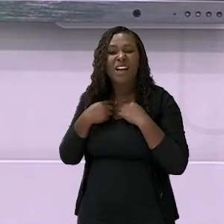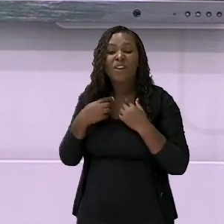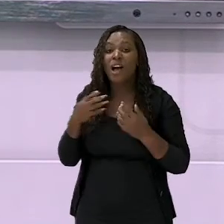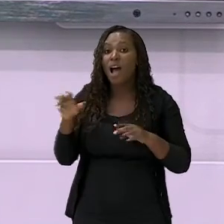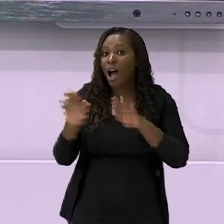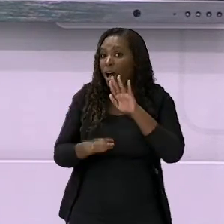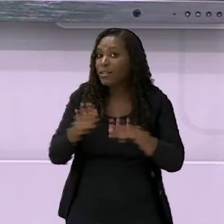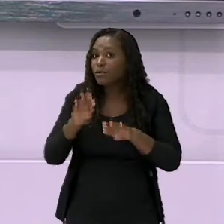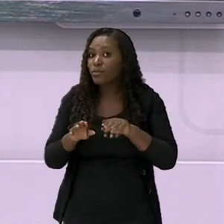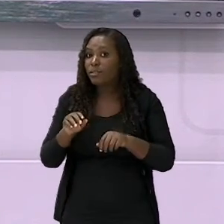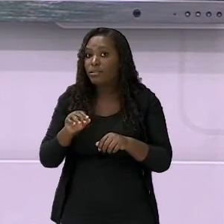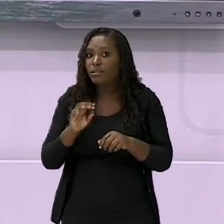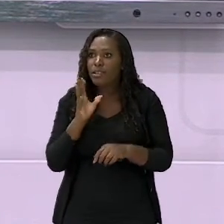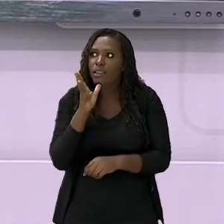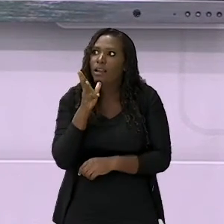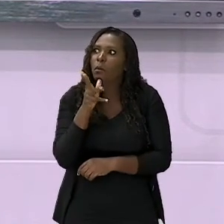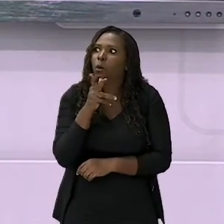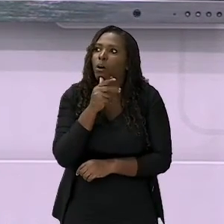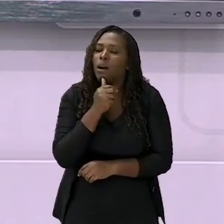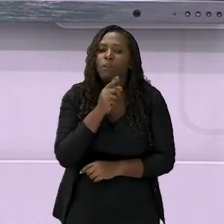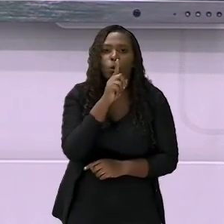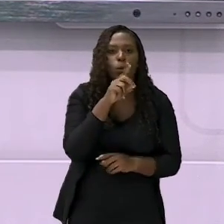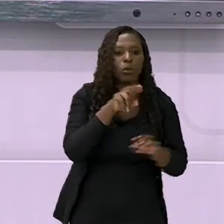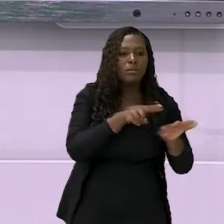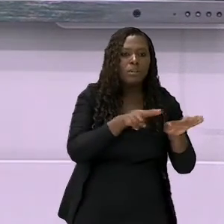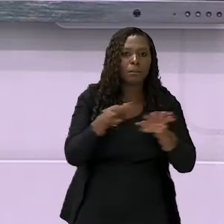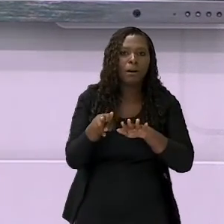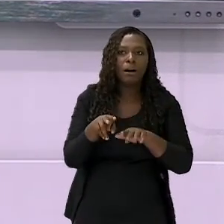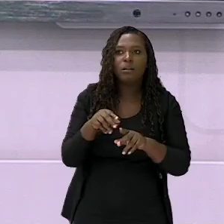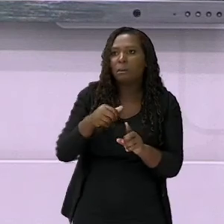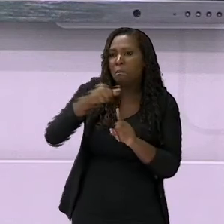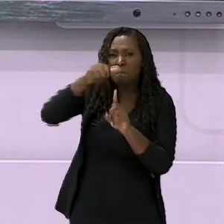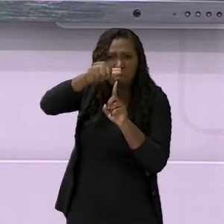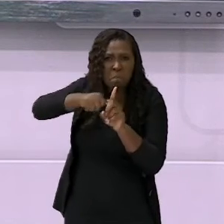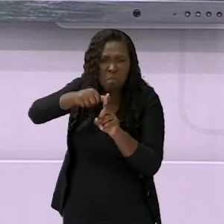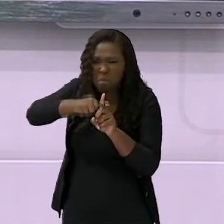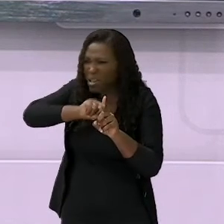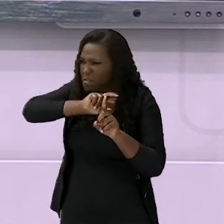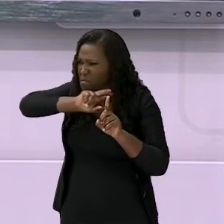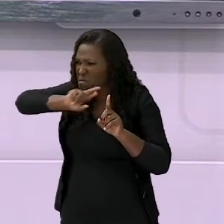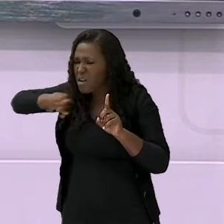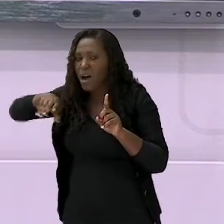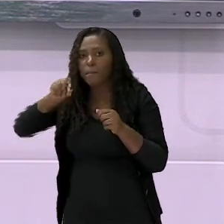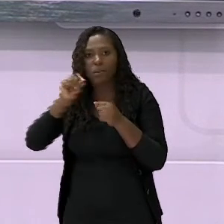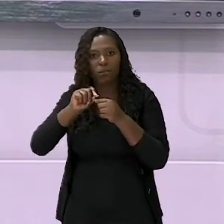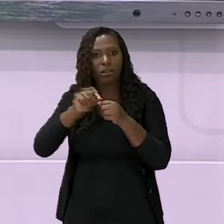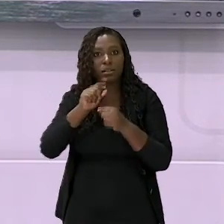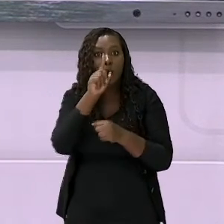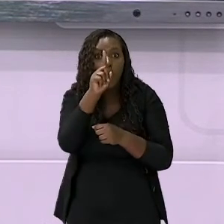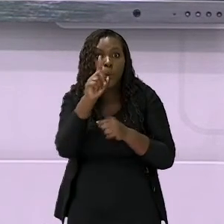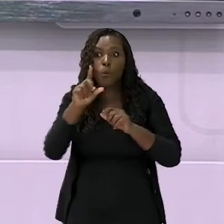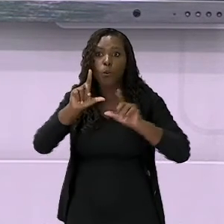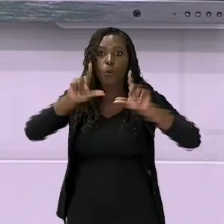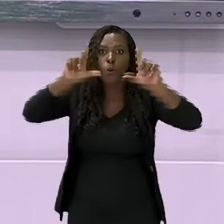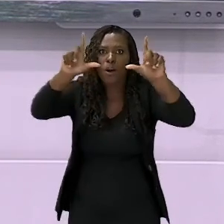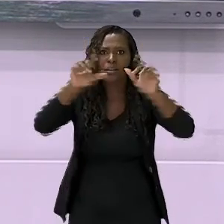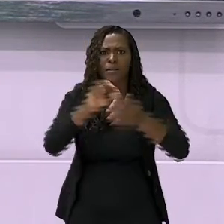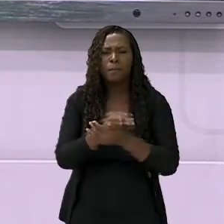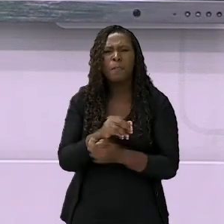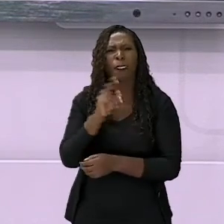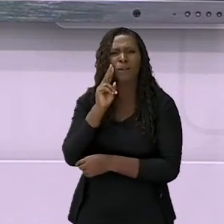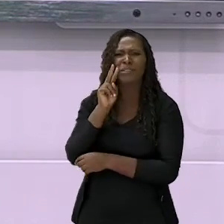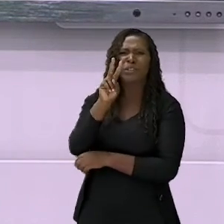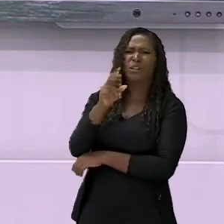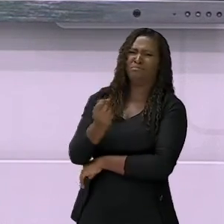para poder fazer uma tela. E quando você para poder olhar, fala assim, nossa, mas que trem esquisito,